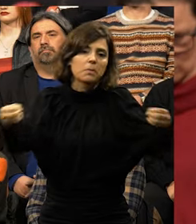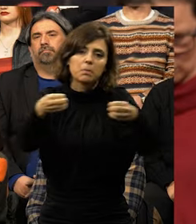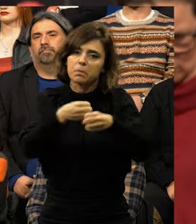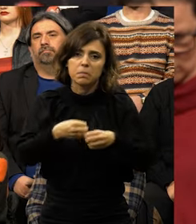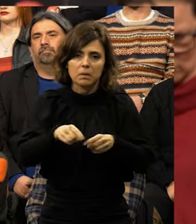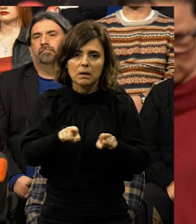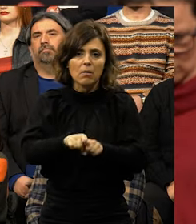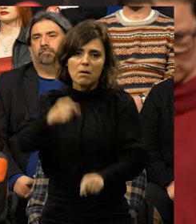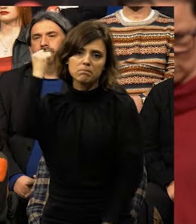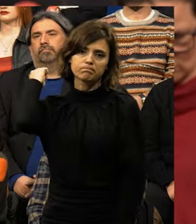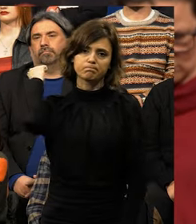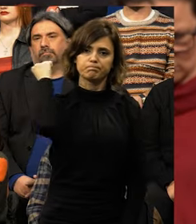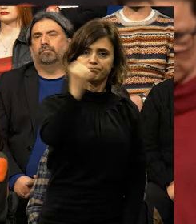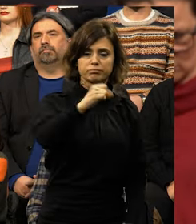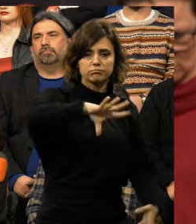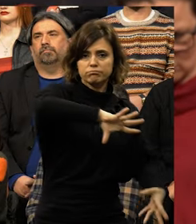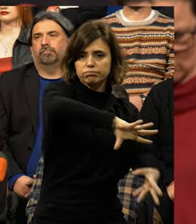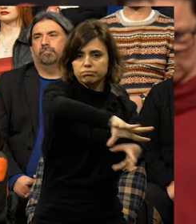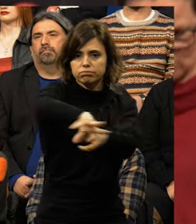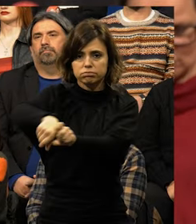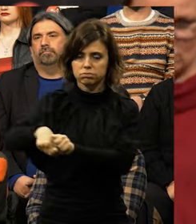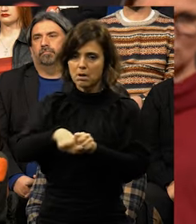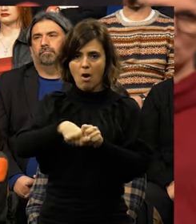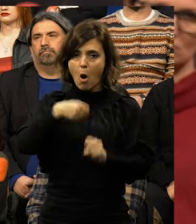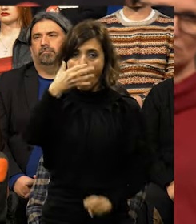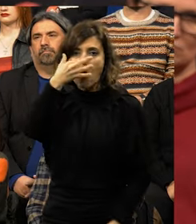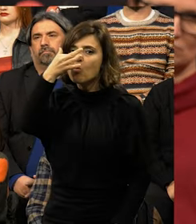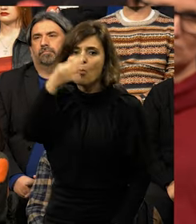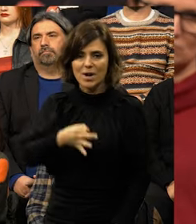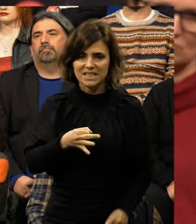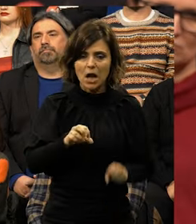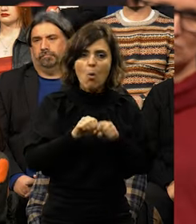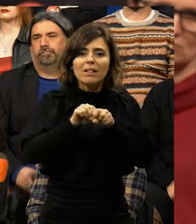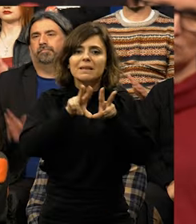genocídio ocupação limpeza